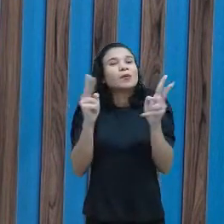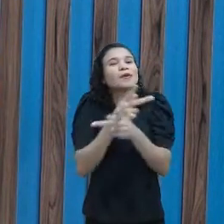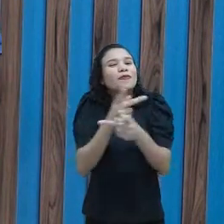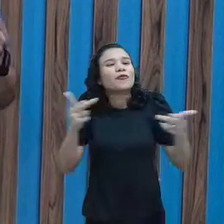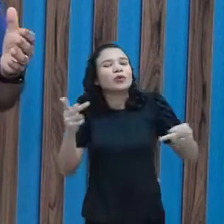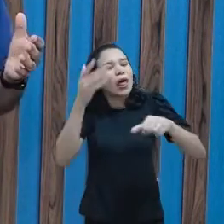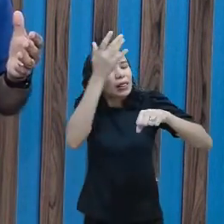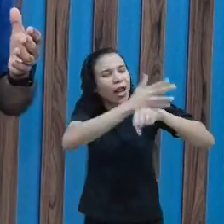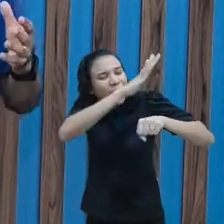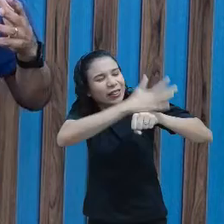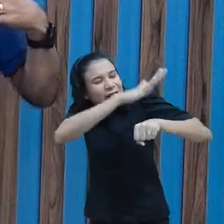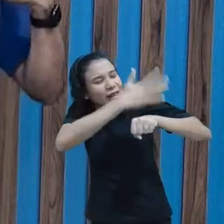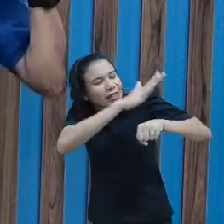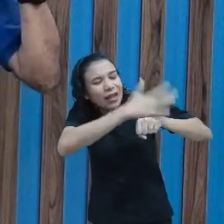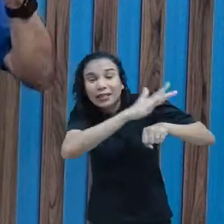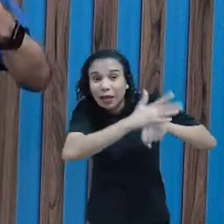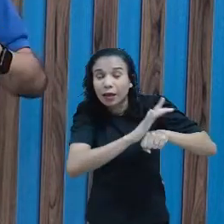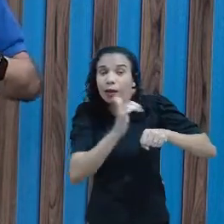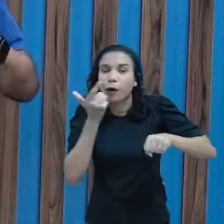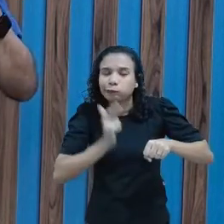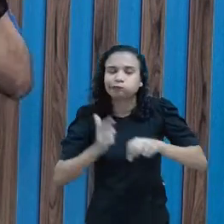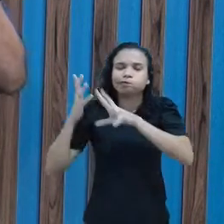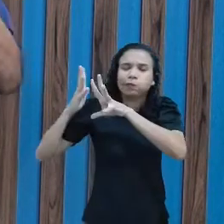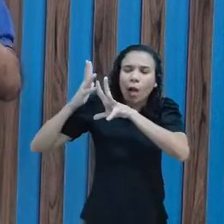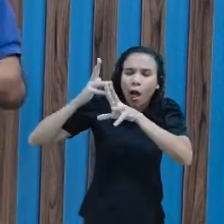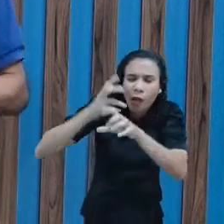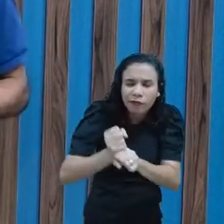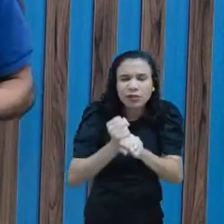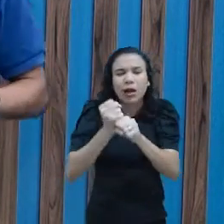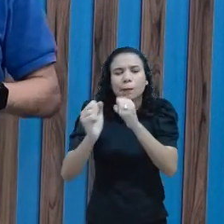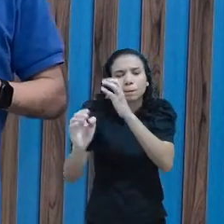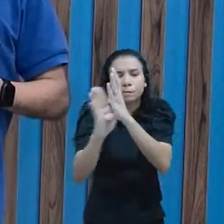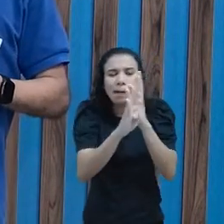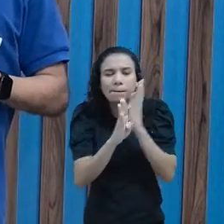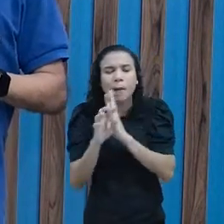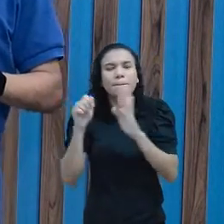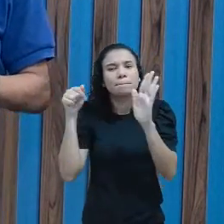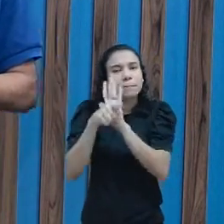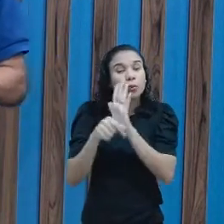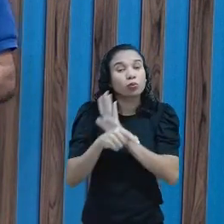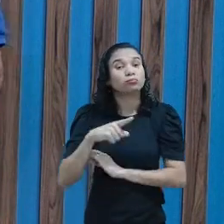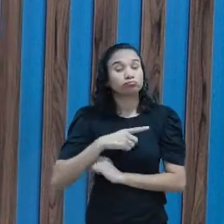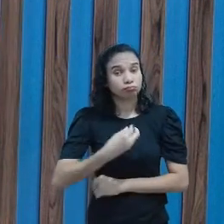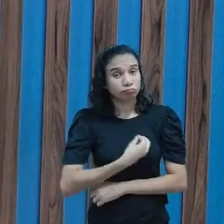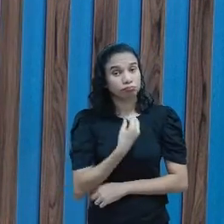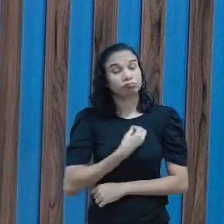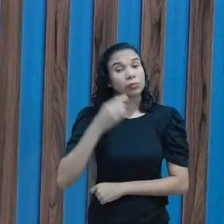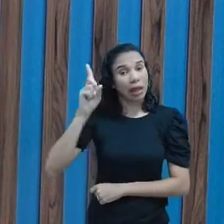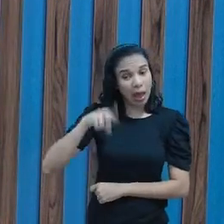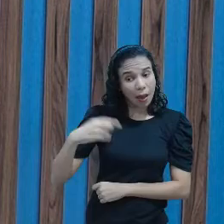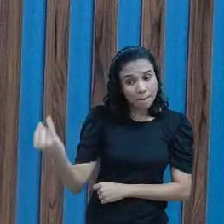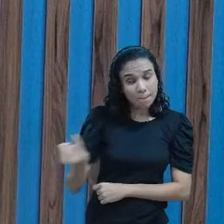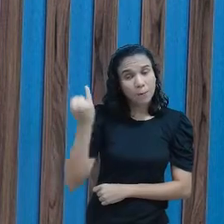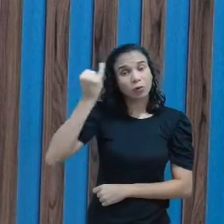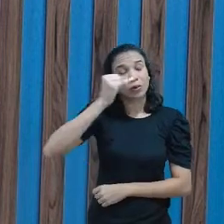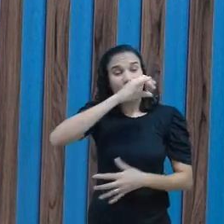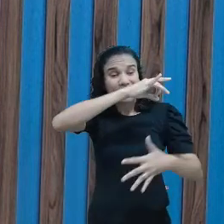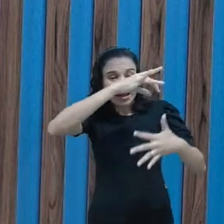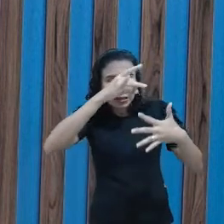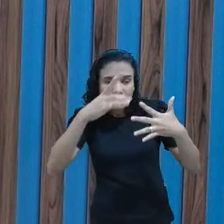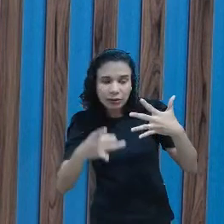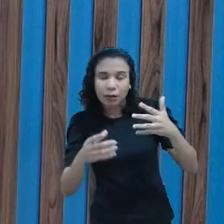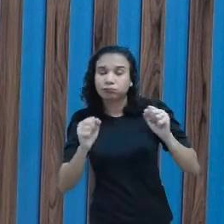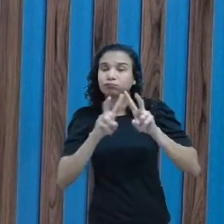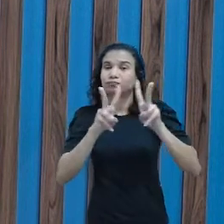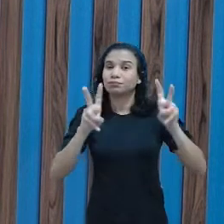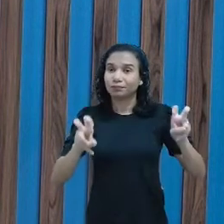vocês treinem bastante, façam, revisem, tropicalizem cada questão aí, porque é importante demais cada tópico, cada